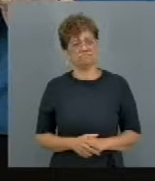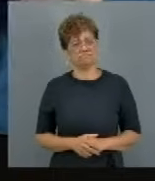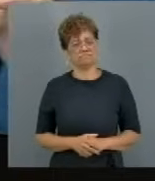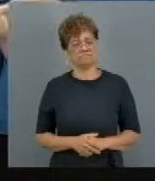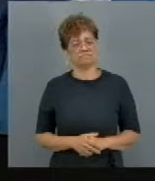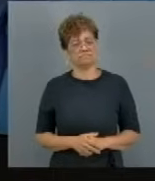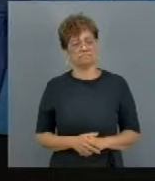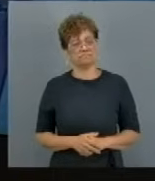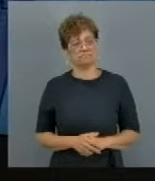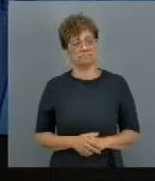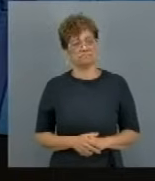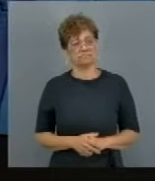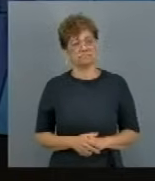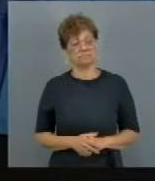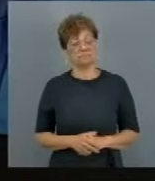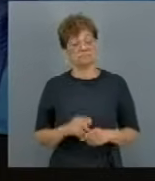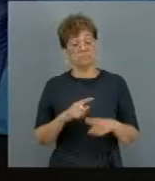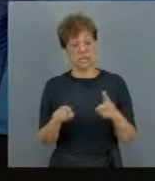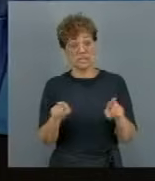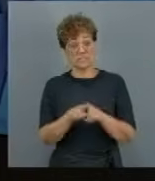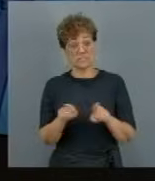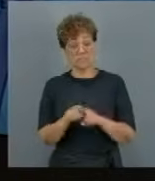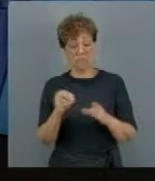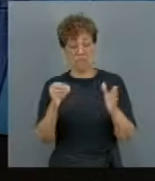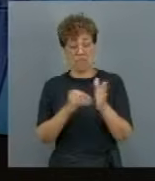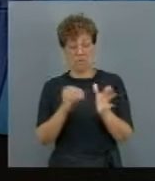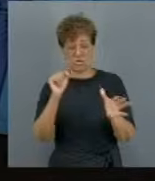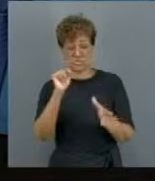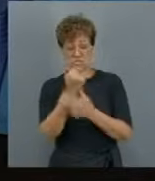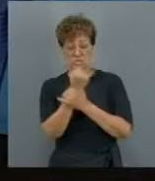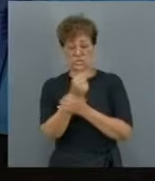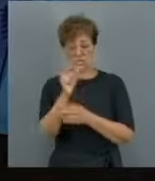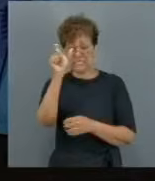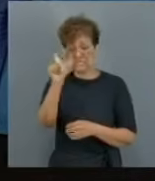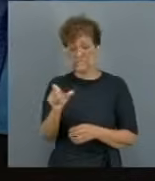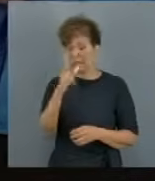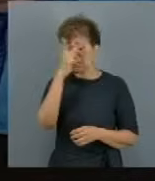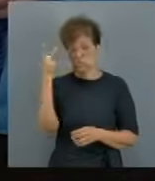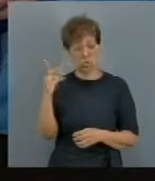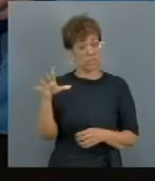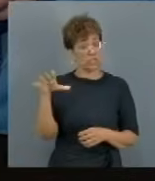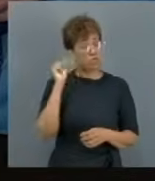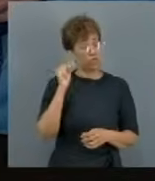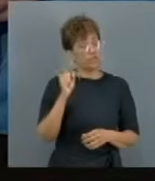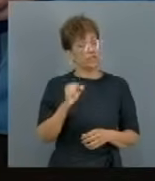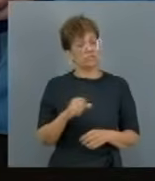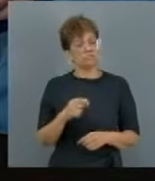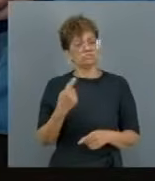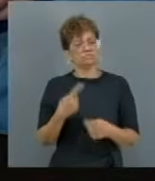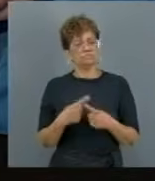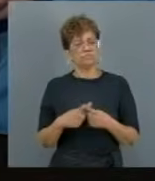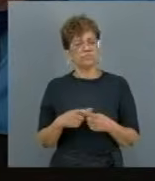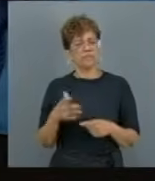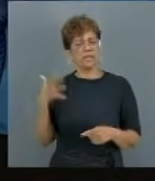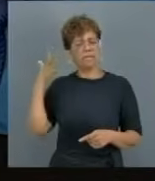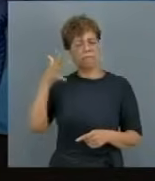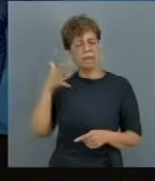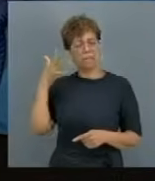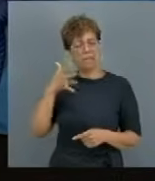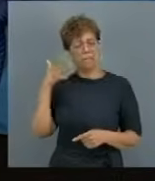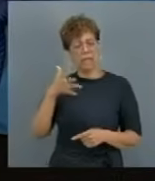inclusive deixando inseguro ou desconfortável aqueles que nos ouvem. Porque esse apanágio é